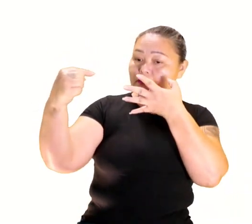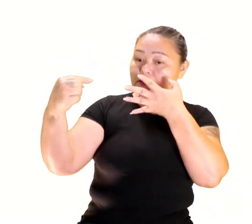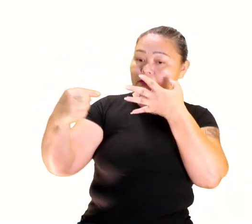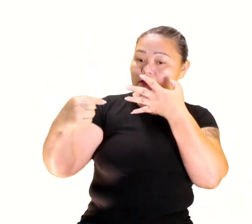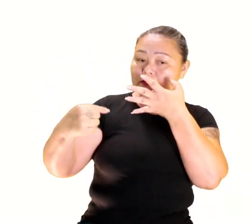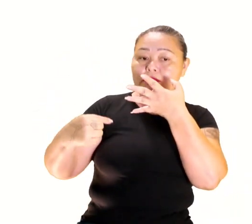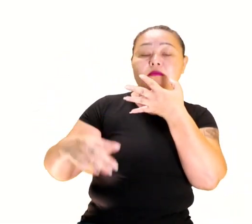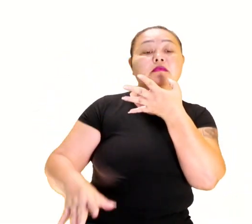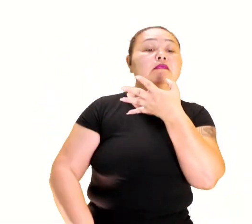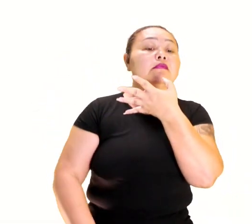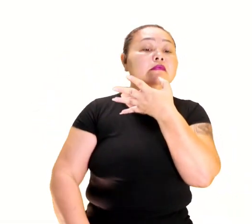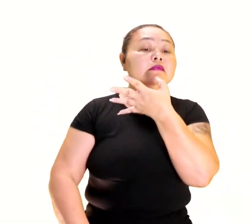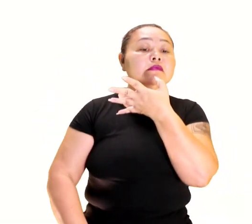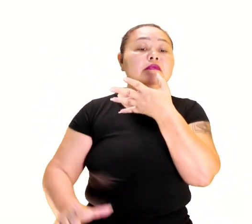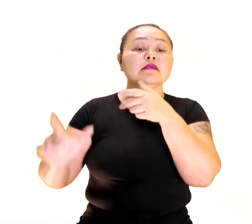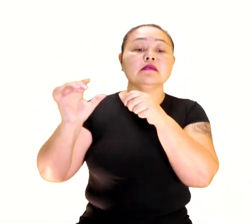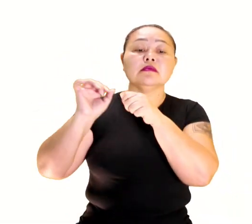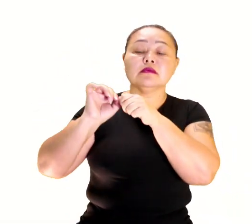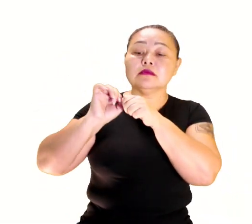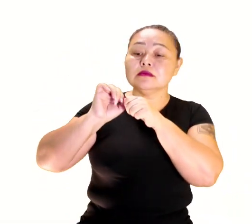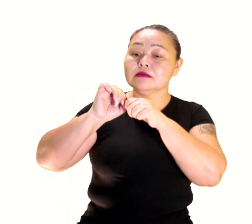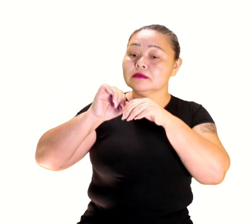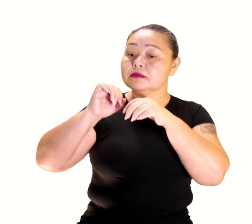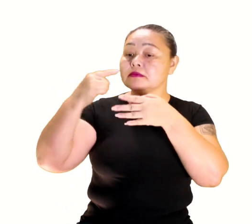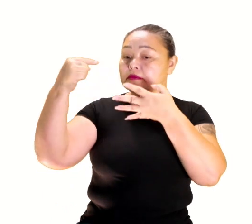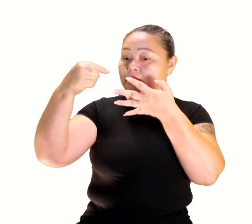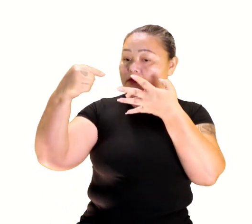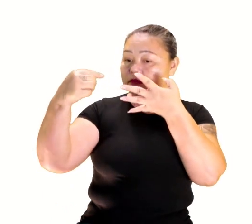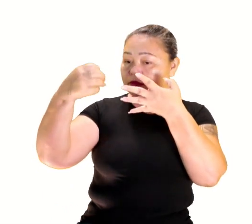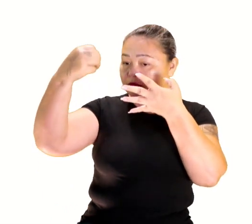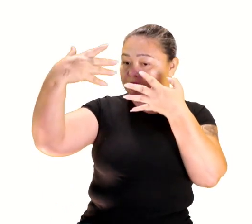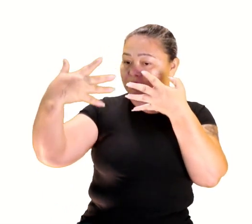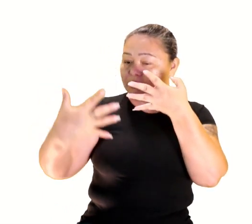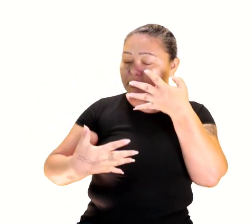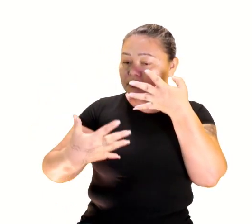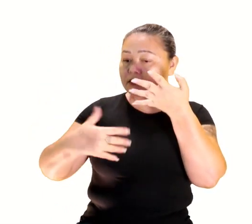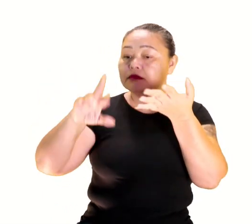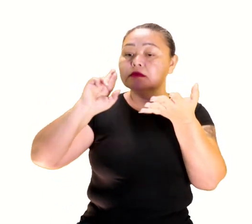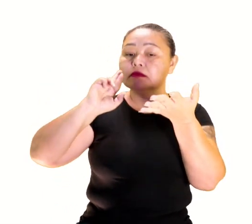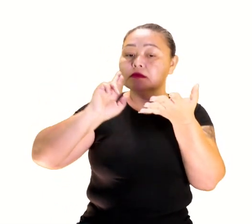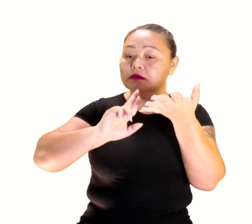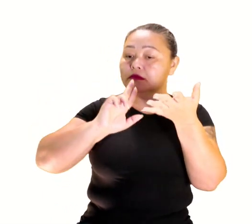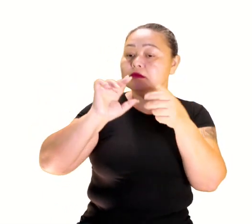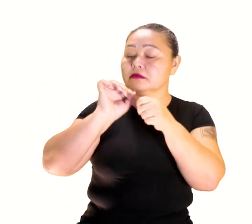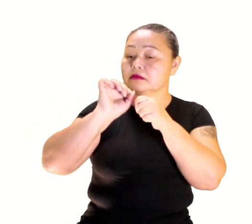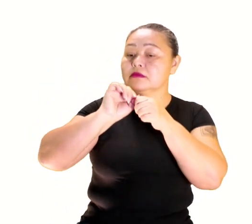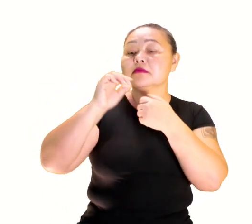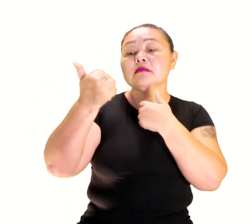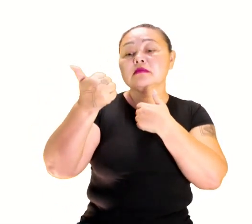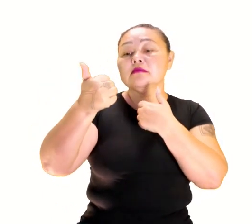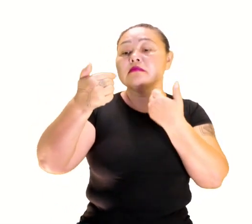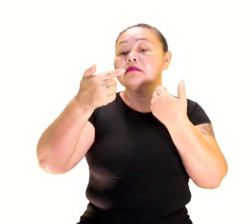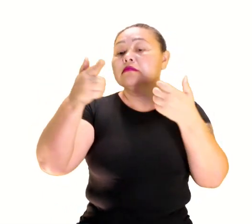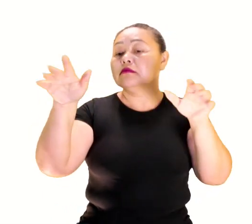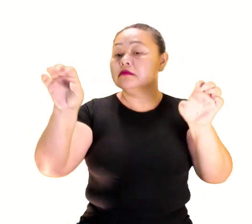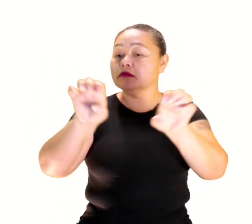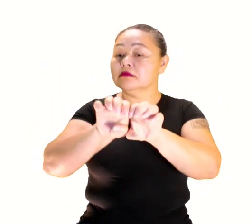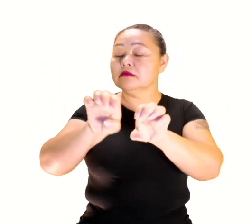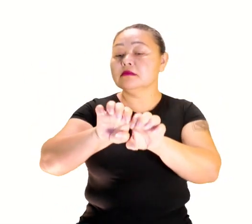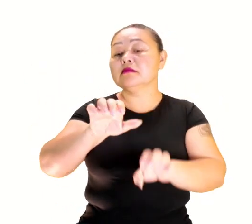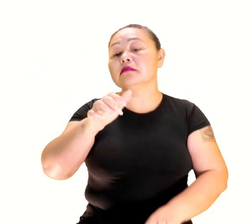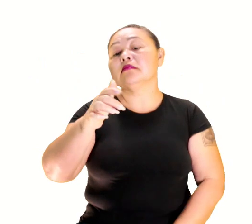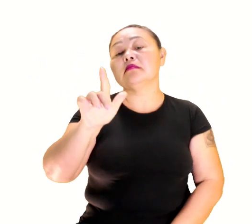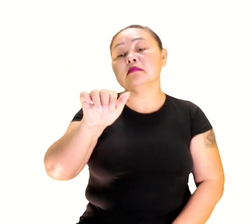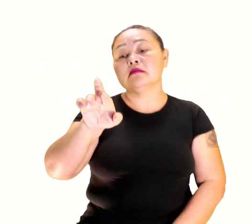passo a passo, pegadas na areia, vamos lá? Os 4 passos da resolução de equações do primeiro grau. Então a gente vai ver o tim-tim